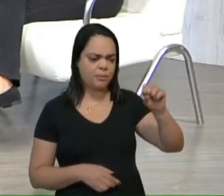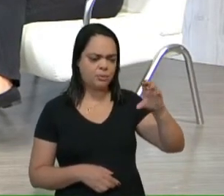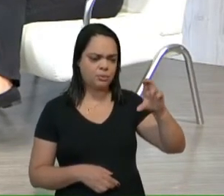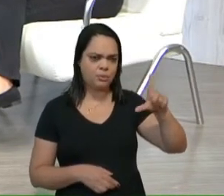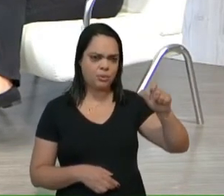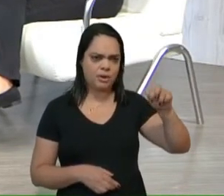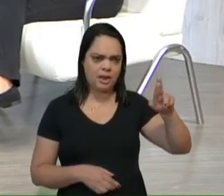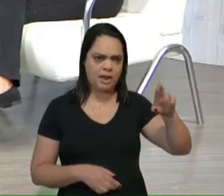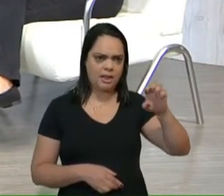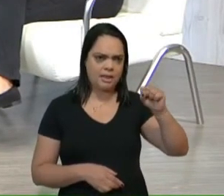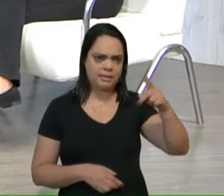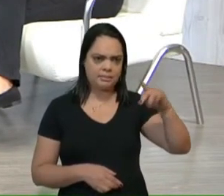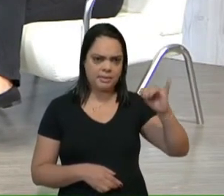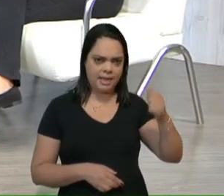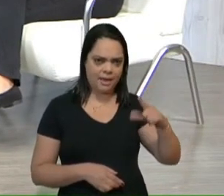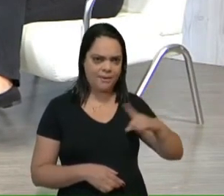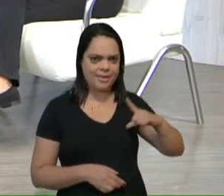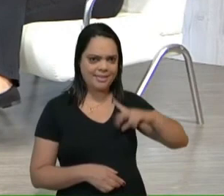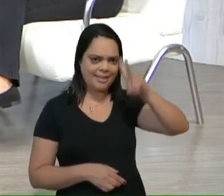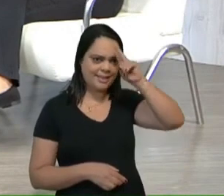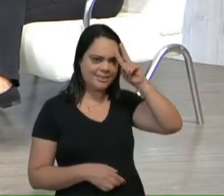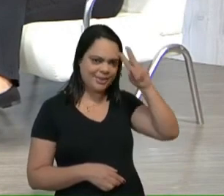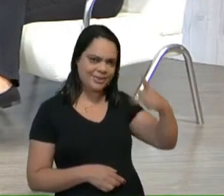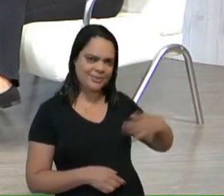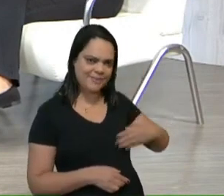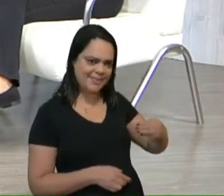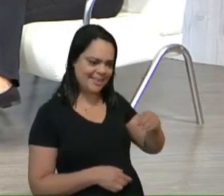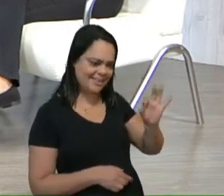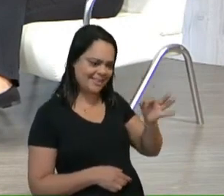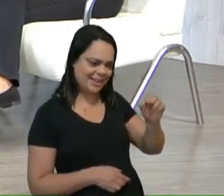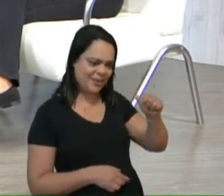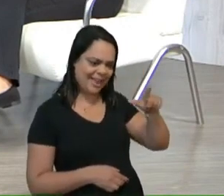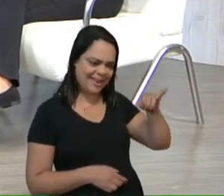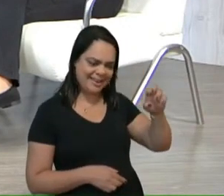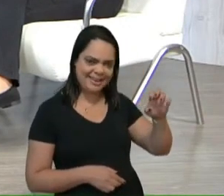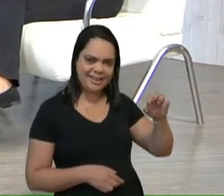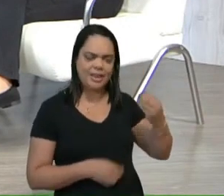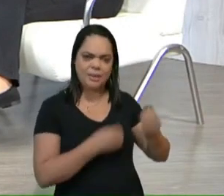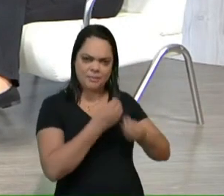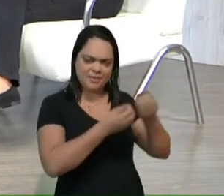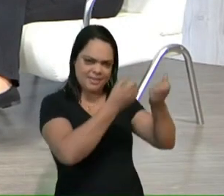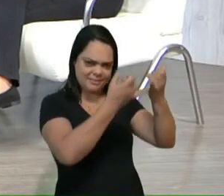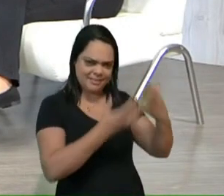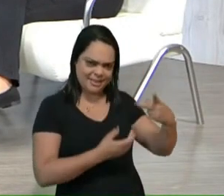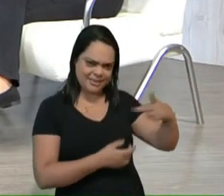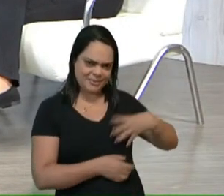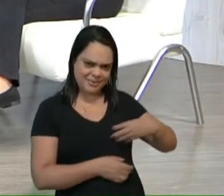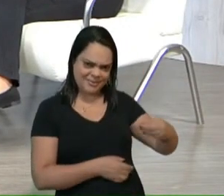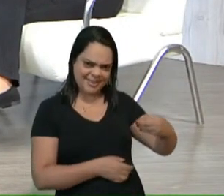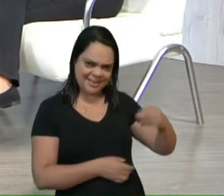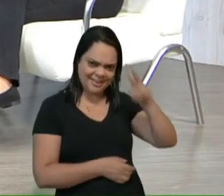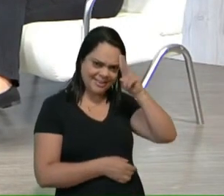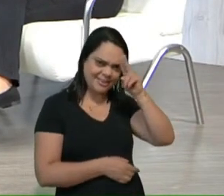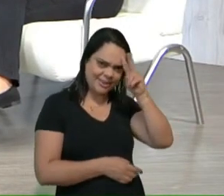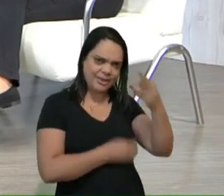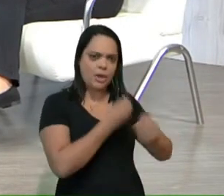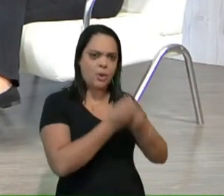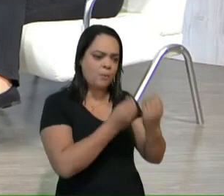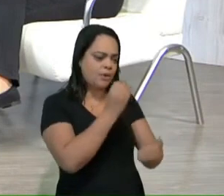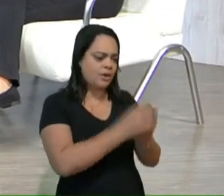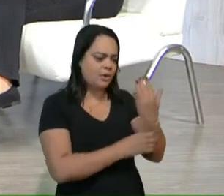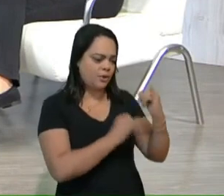uma história de vida que é o caso da sua filha né Aline né conta um pouquinho pra gente a história da su da sua filha e a criação do